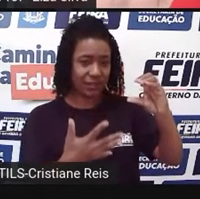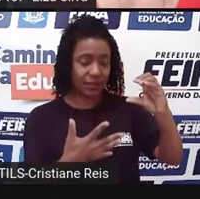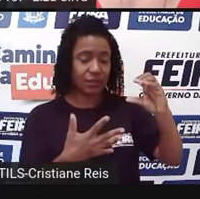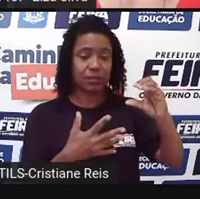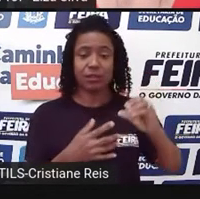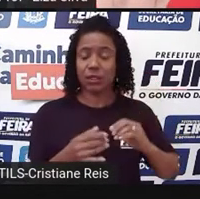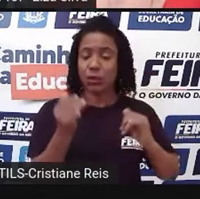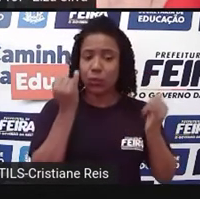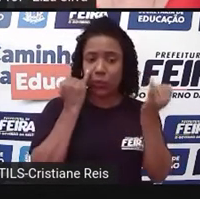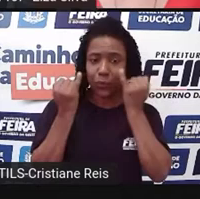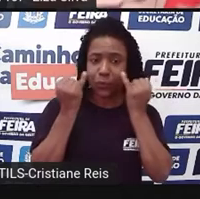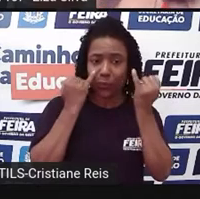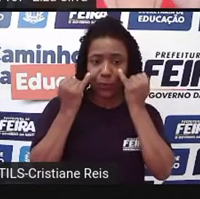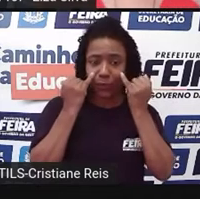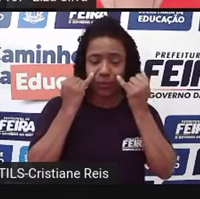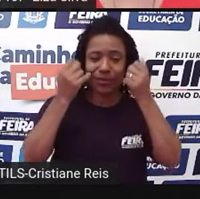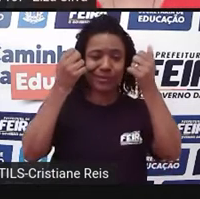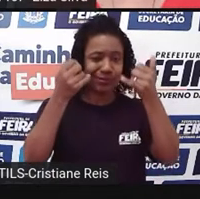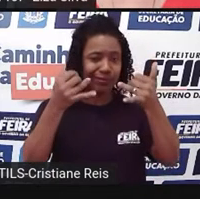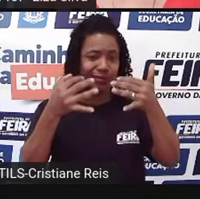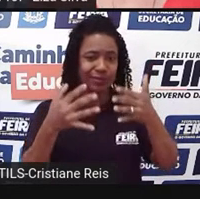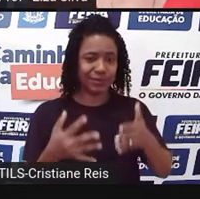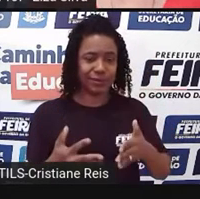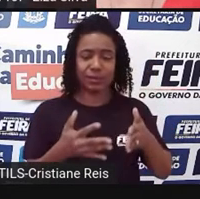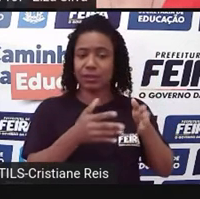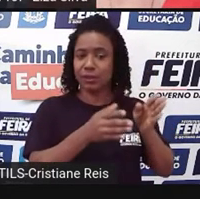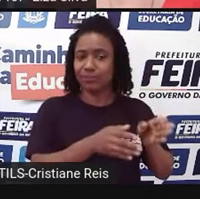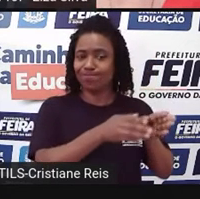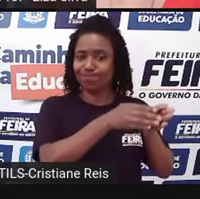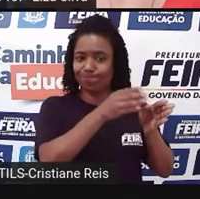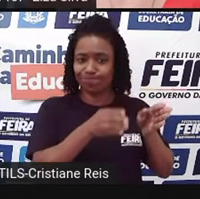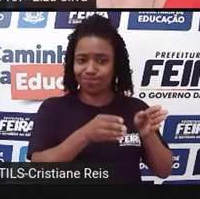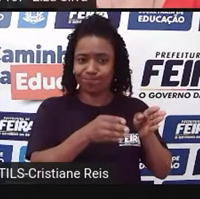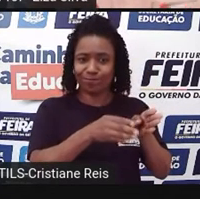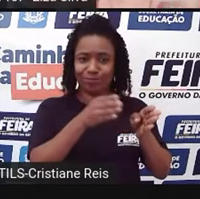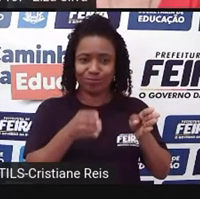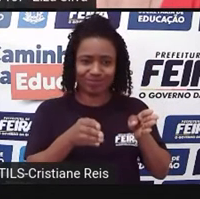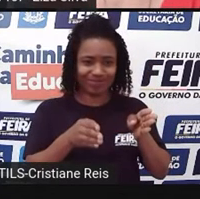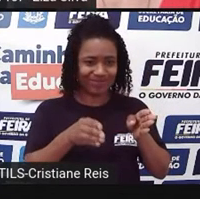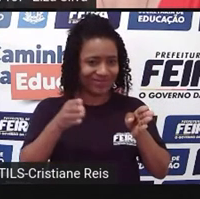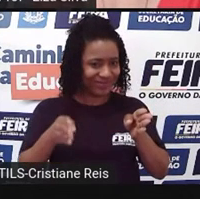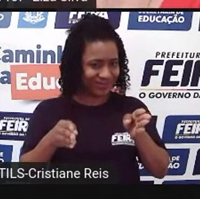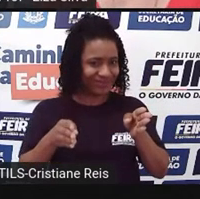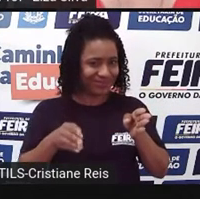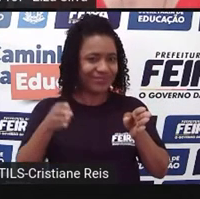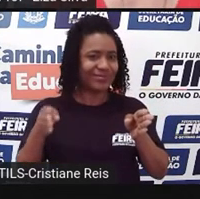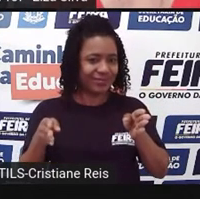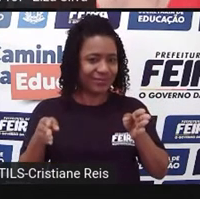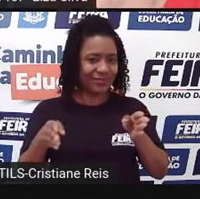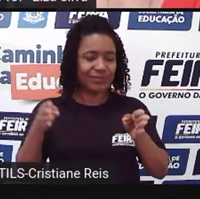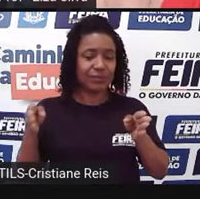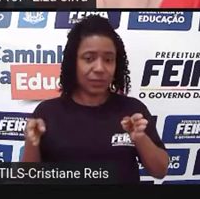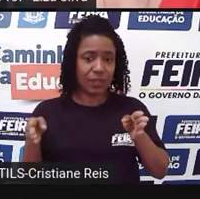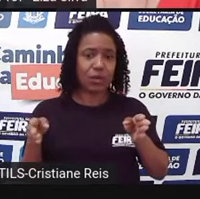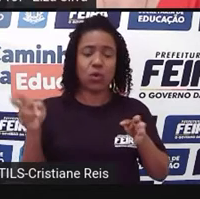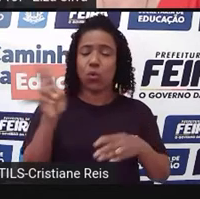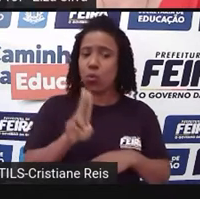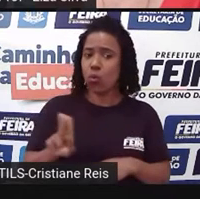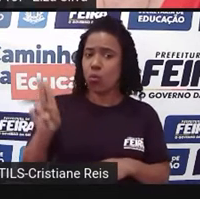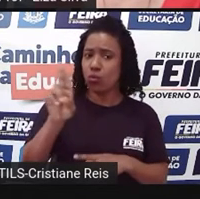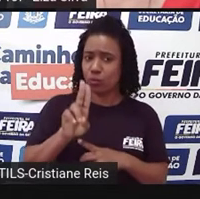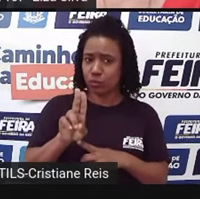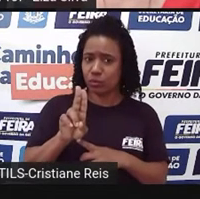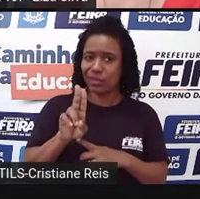elas são apresentadas em ordem cronológica E para isso por exemplo a gente pode utilizar